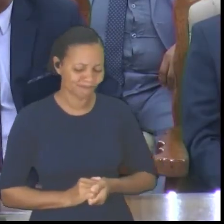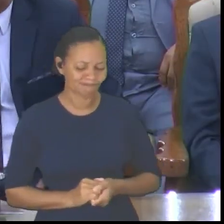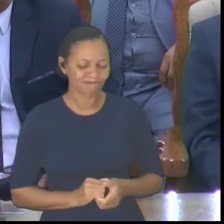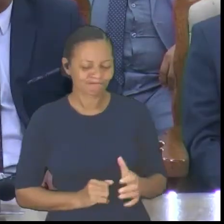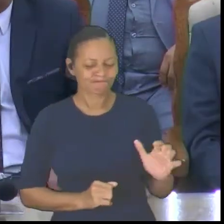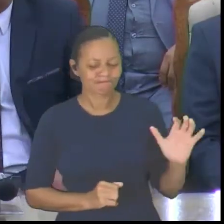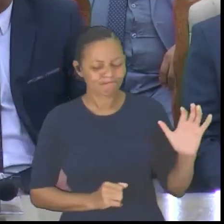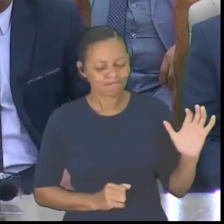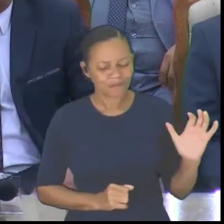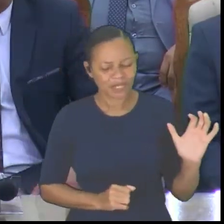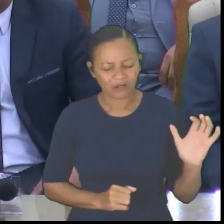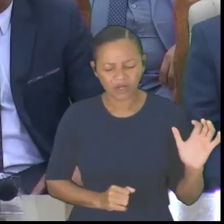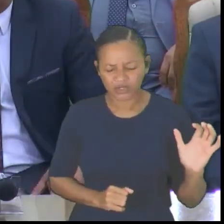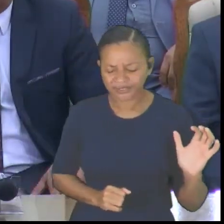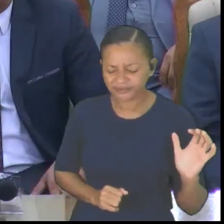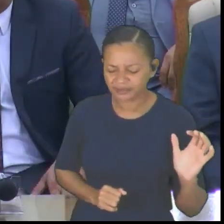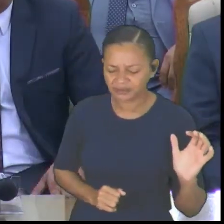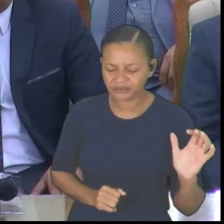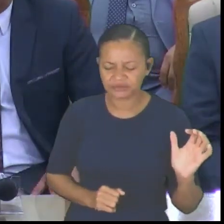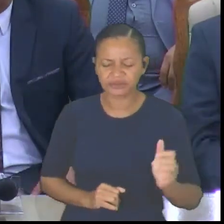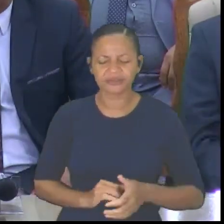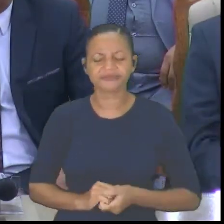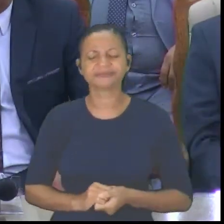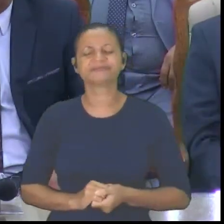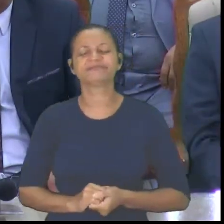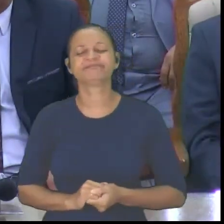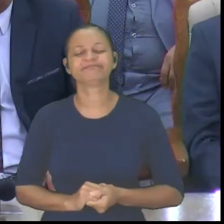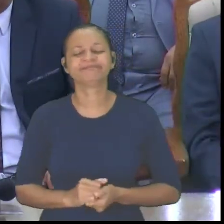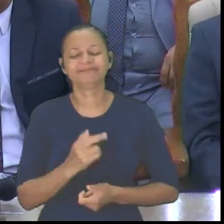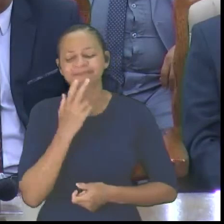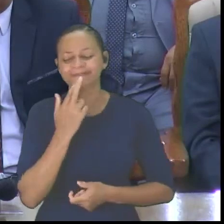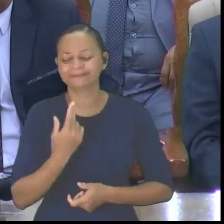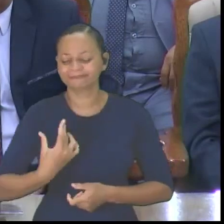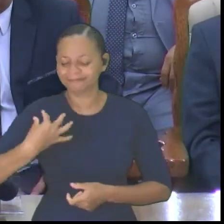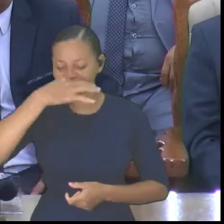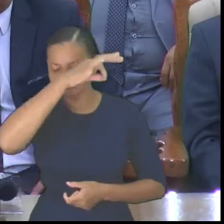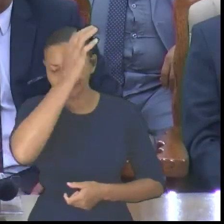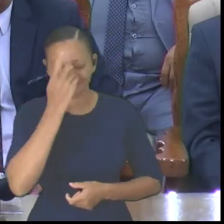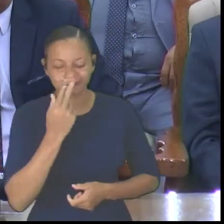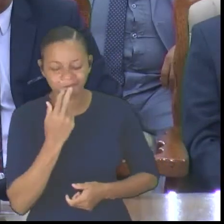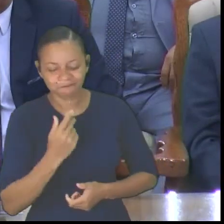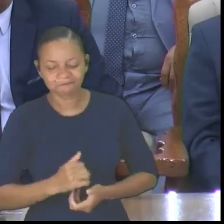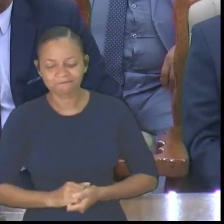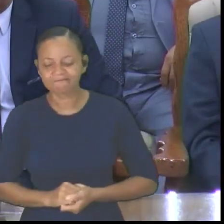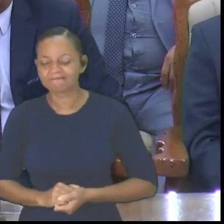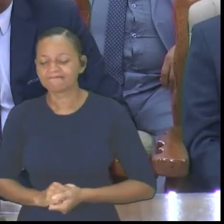homem nananá ioté, ramanto revauara rézia.